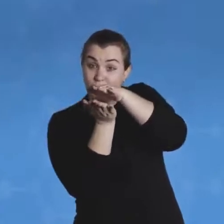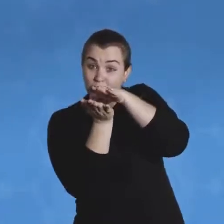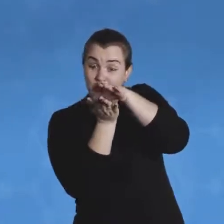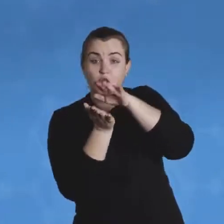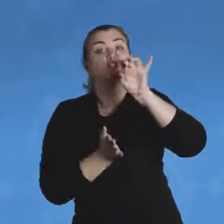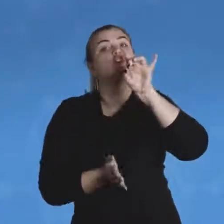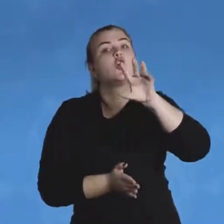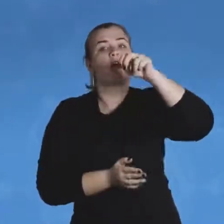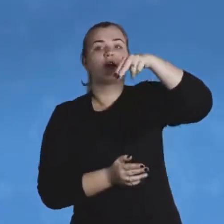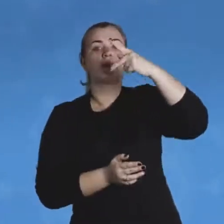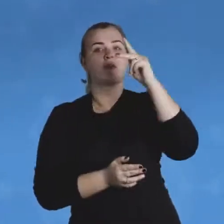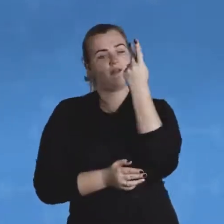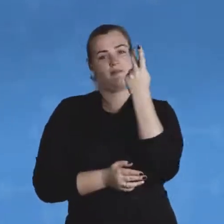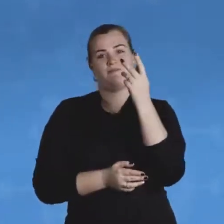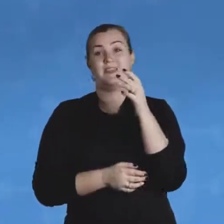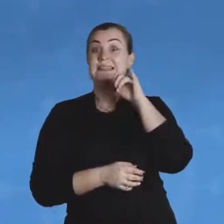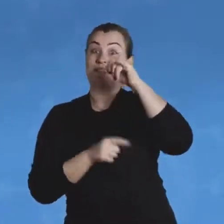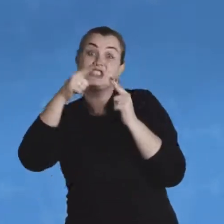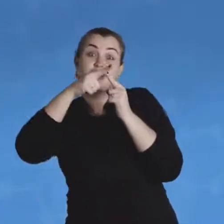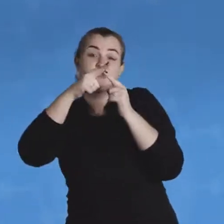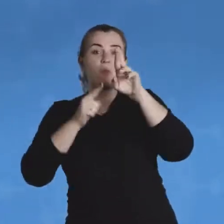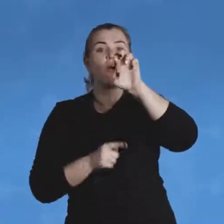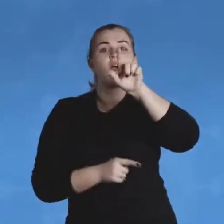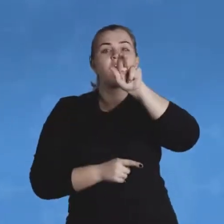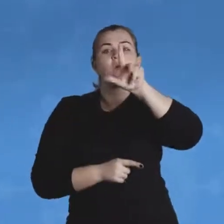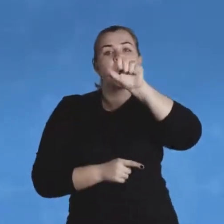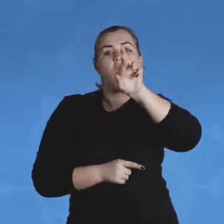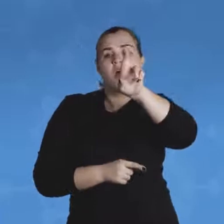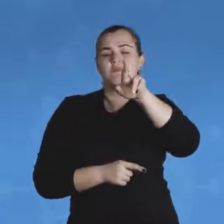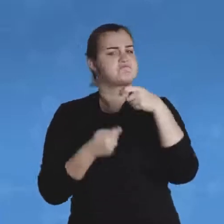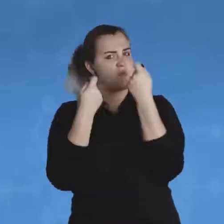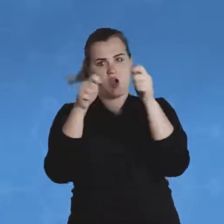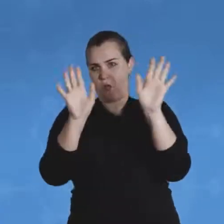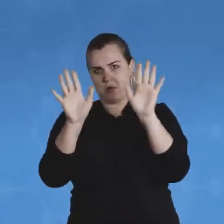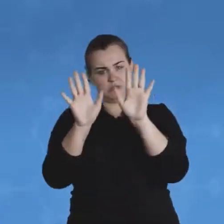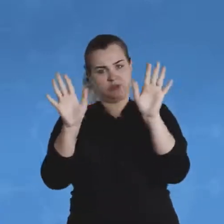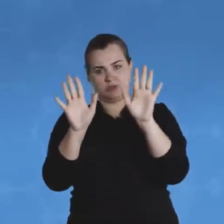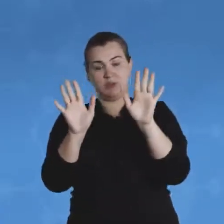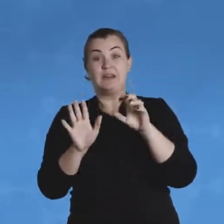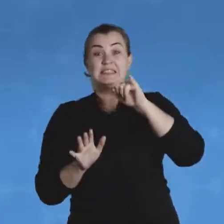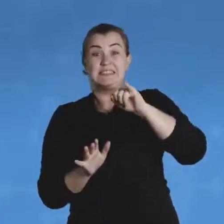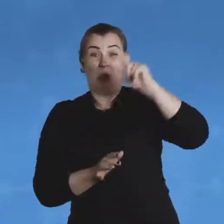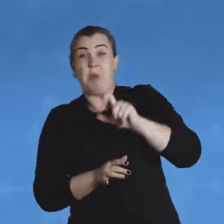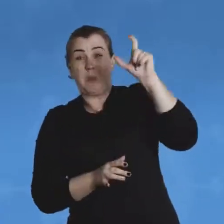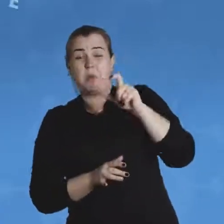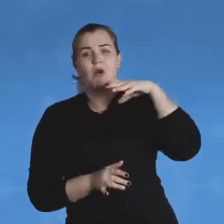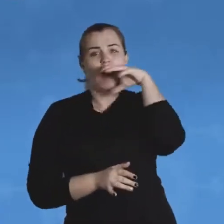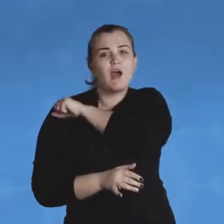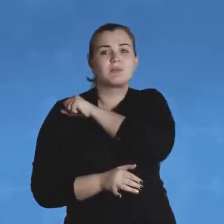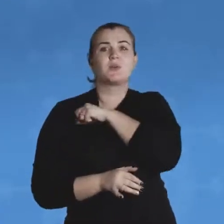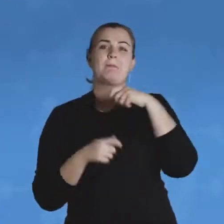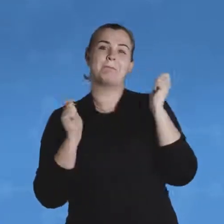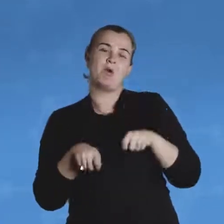necessita de homogeneização e que não se deve agitar vigorosamente o frasco de insulina, pois isto pode gerar bolhas de